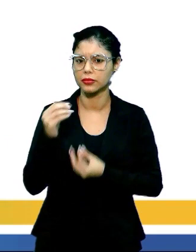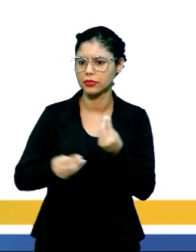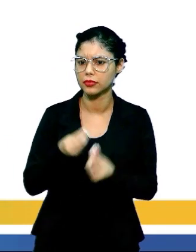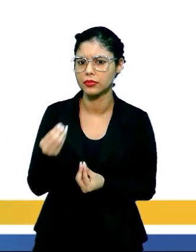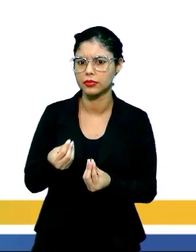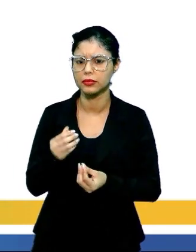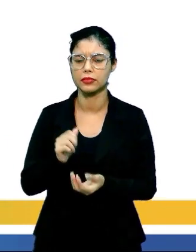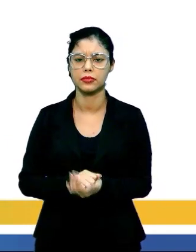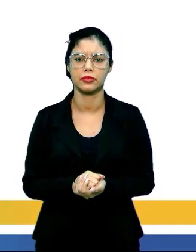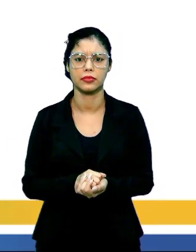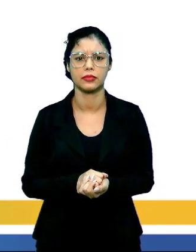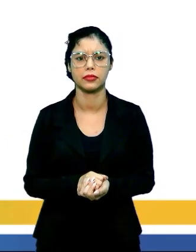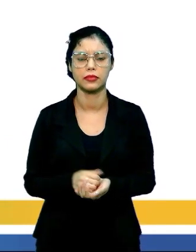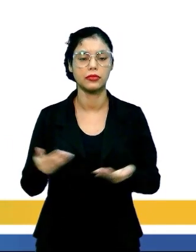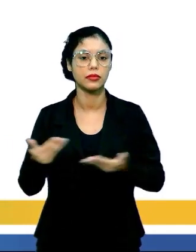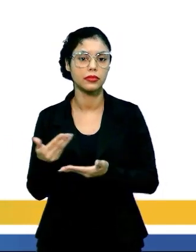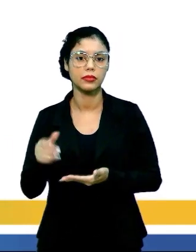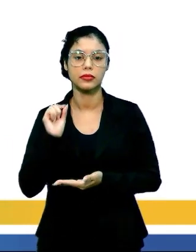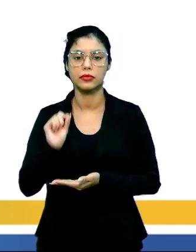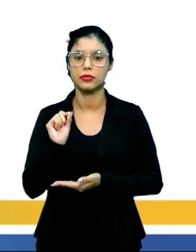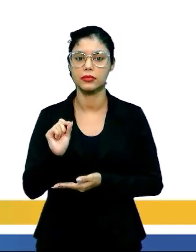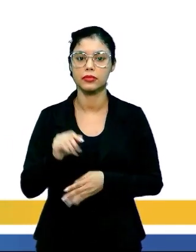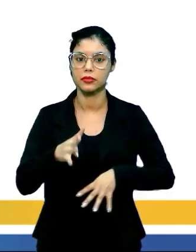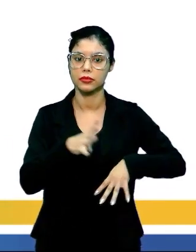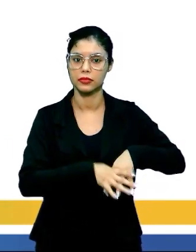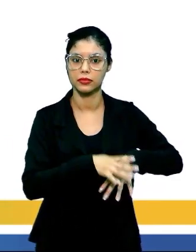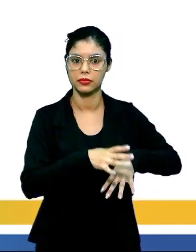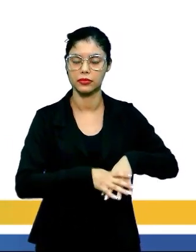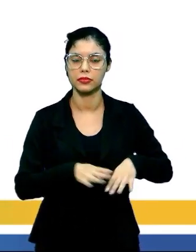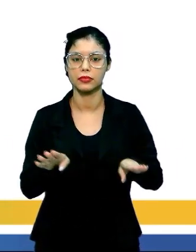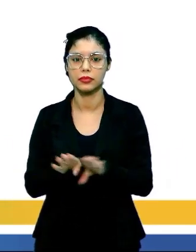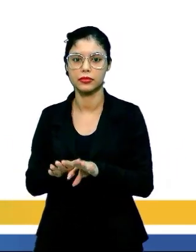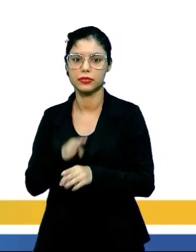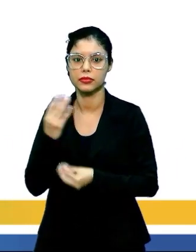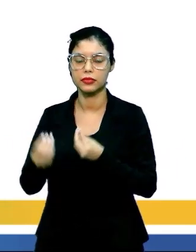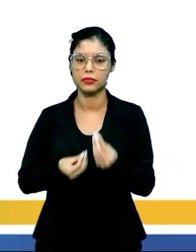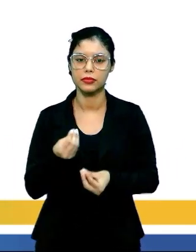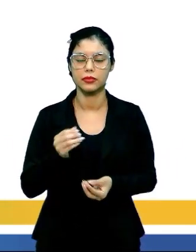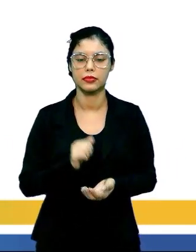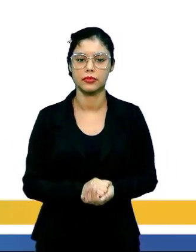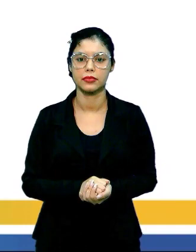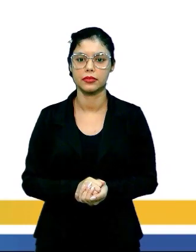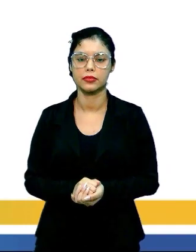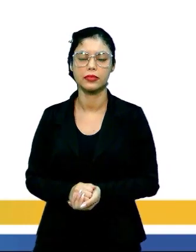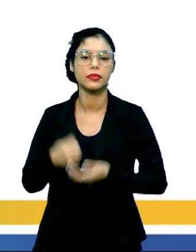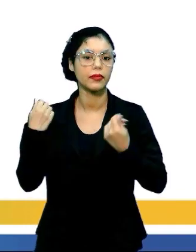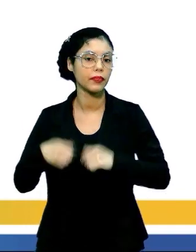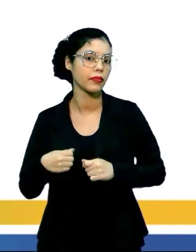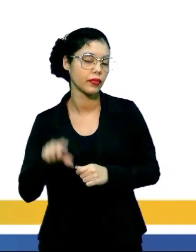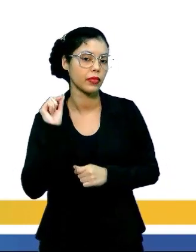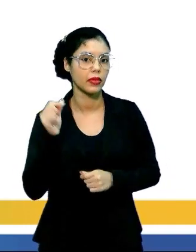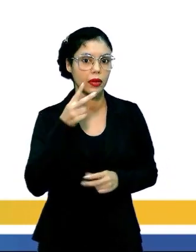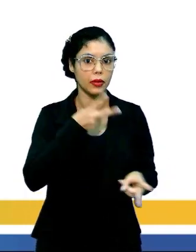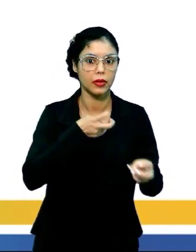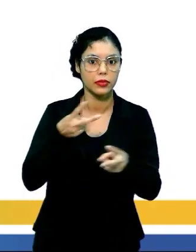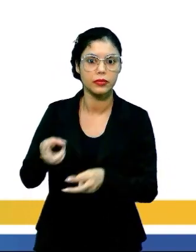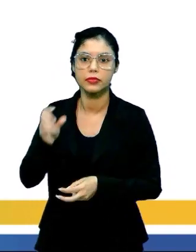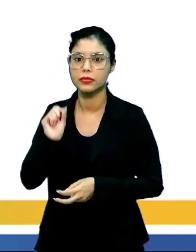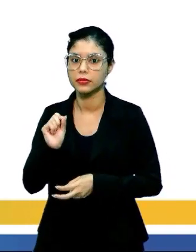isso? Vamos observar hoje o campo da matemática, certo? Então, para isso a gente vai verificar o